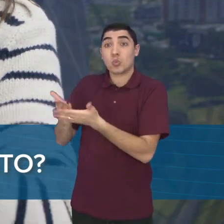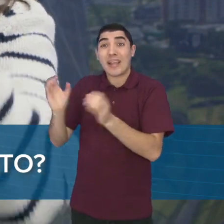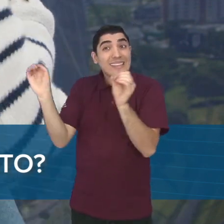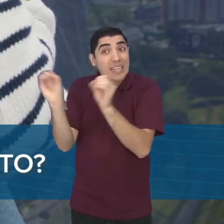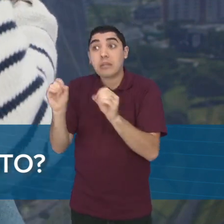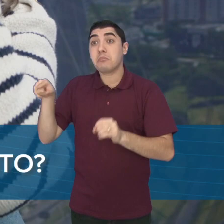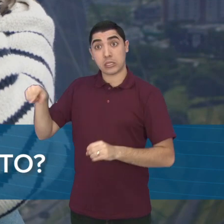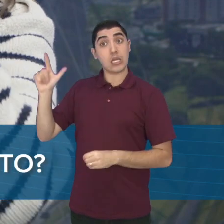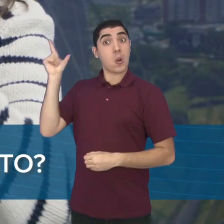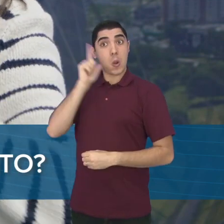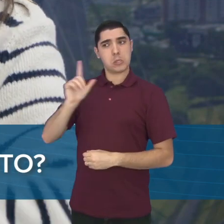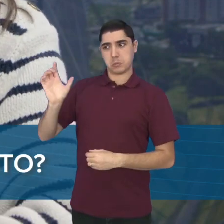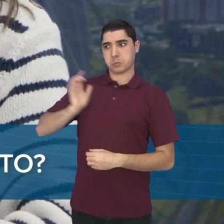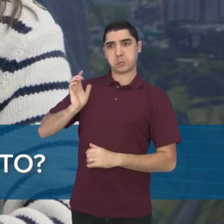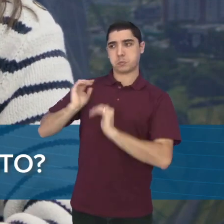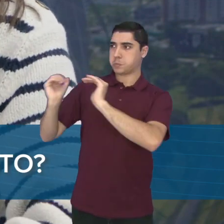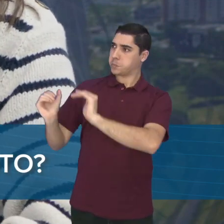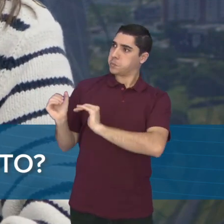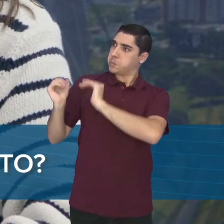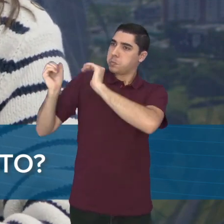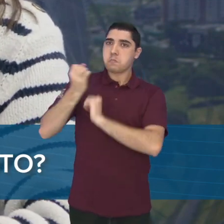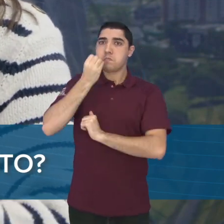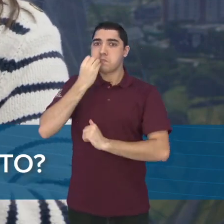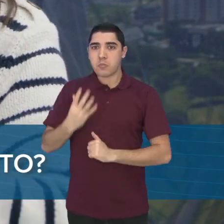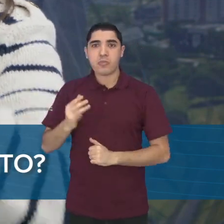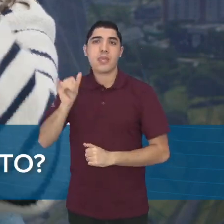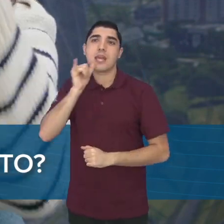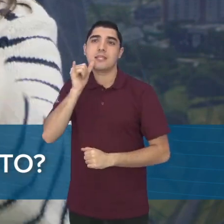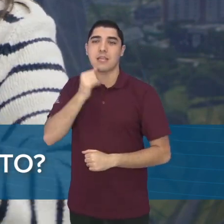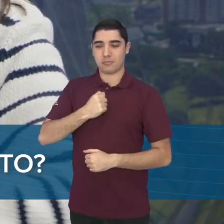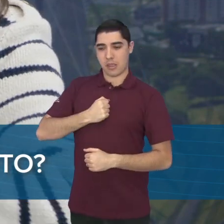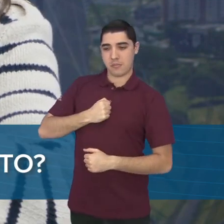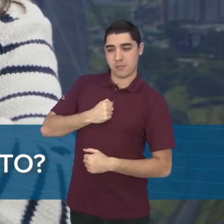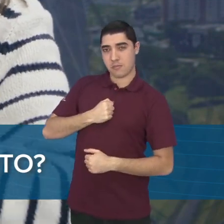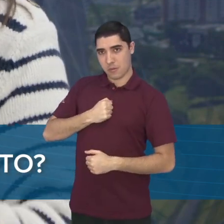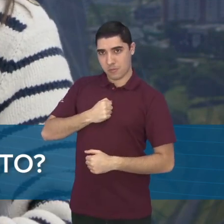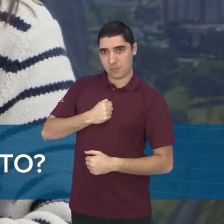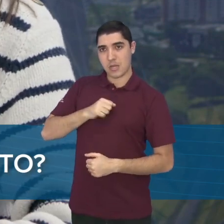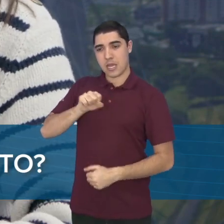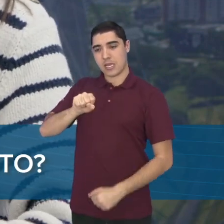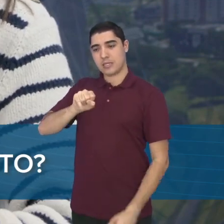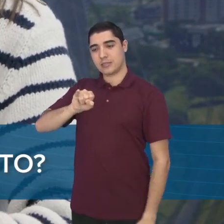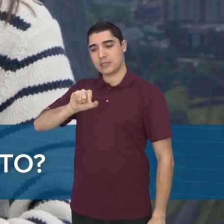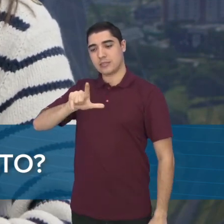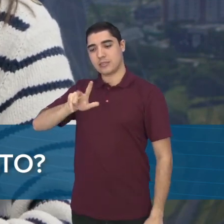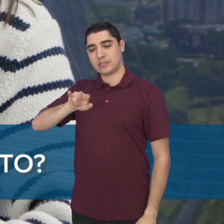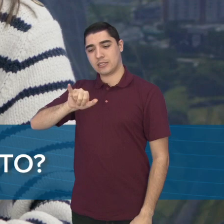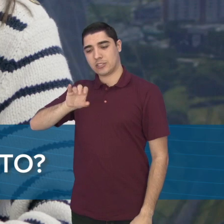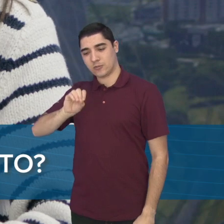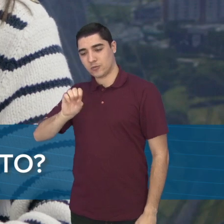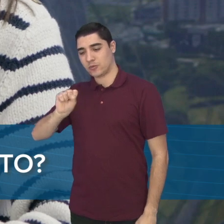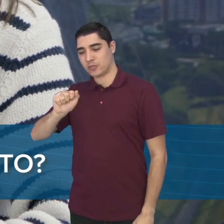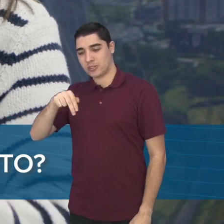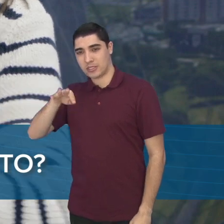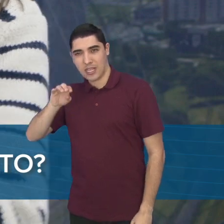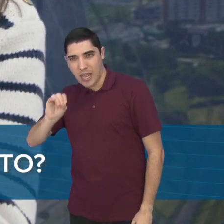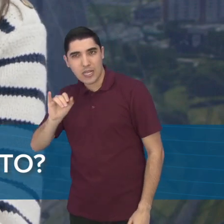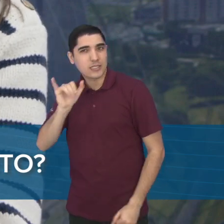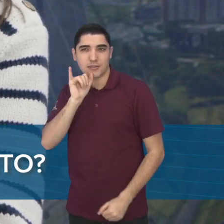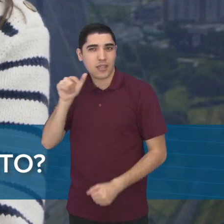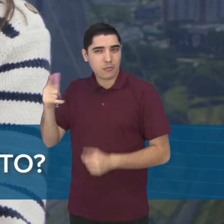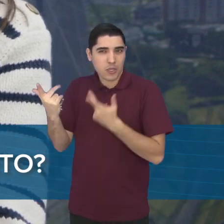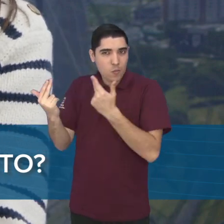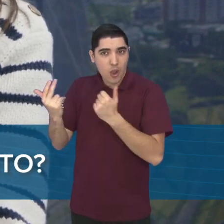profissionais ou pessoas bem-sucedidas sem o estudo. Né? A gente já falou de Silvio Santos, várias pessoas que têm esse caminho. Né, de